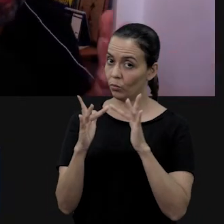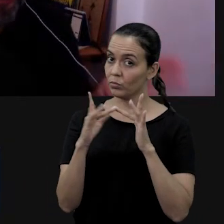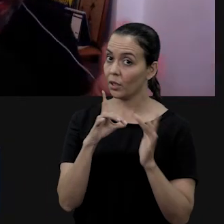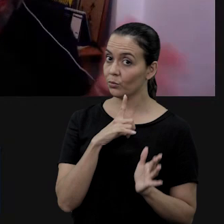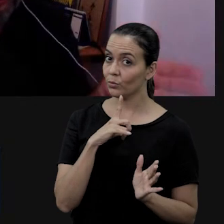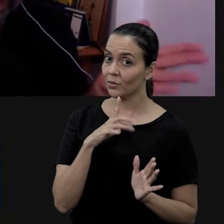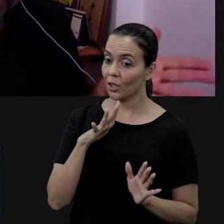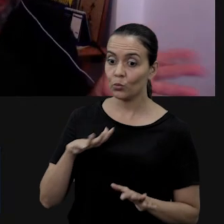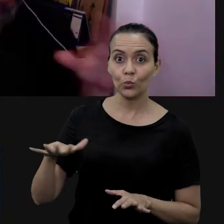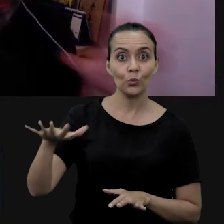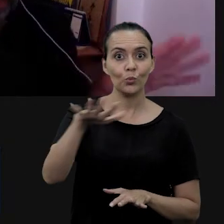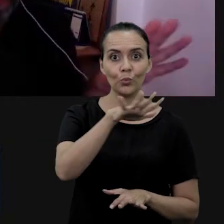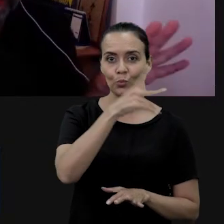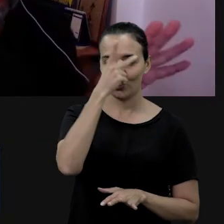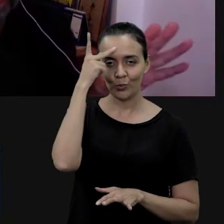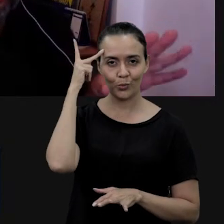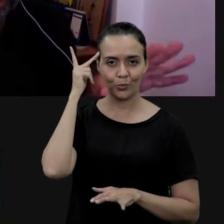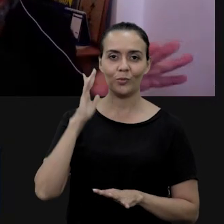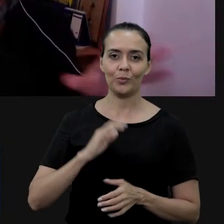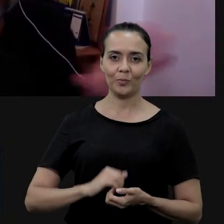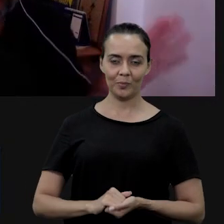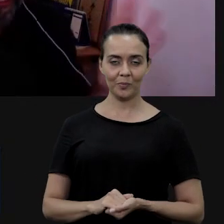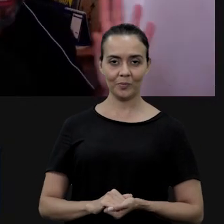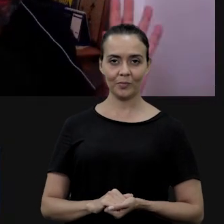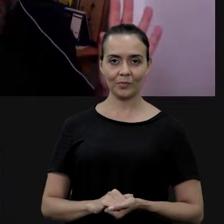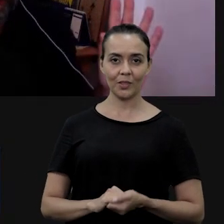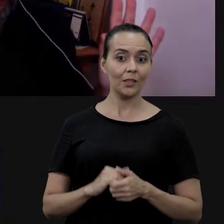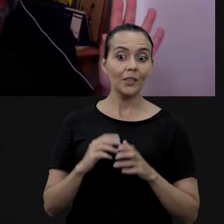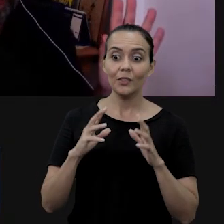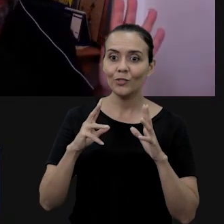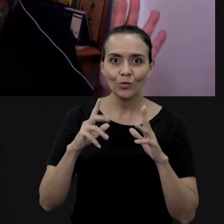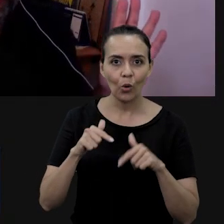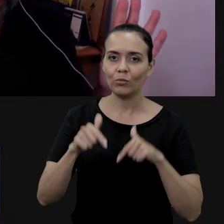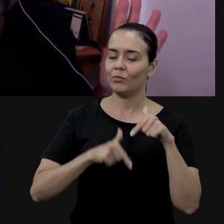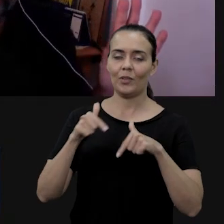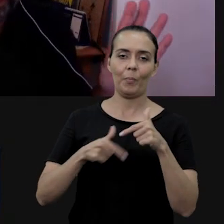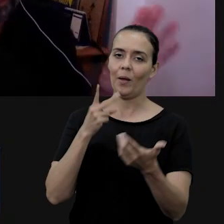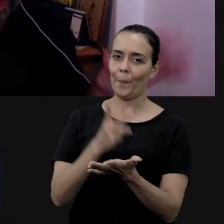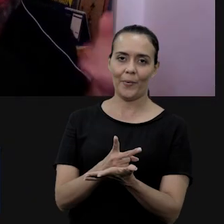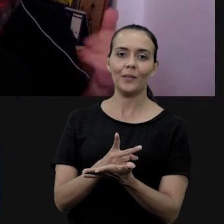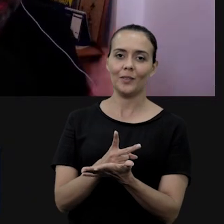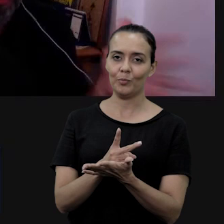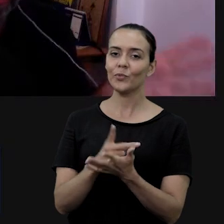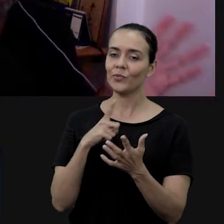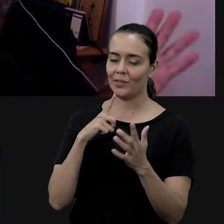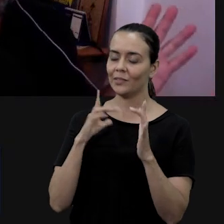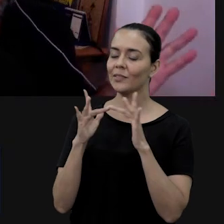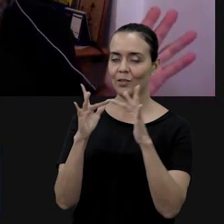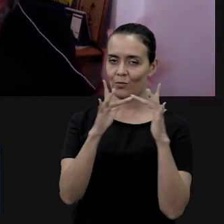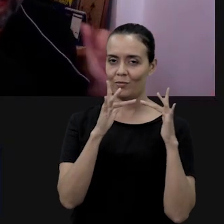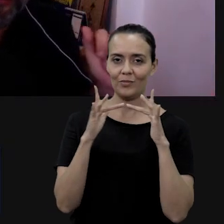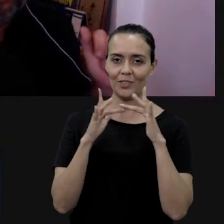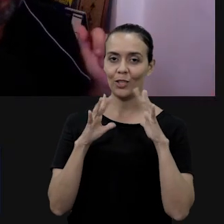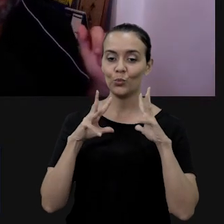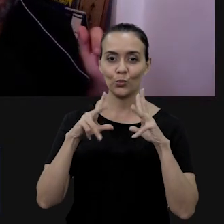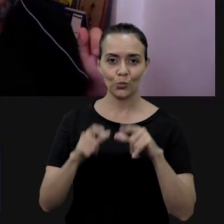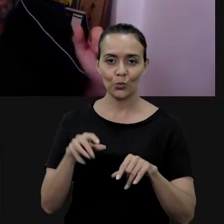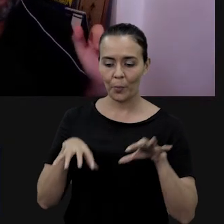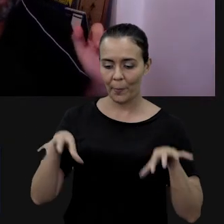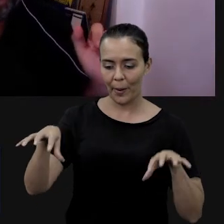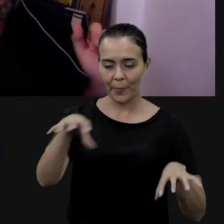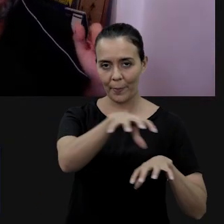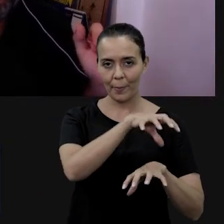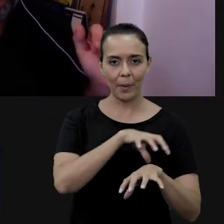porque você vai se relacionar em algum momento com toda a galera, com todo mundo. E provavelmente em todos os jobs você vai estar